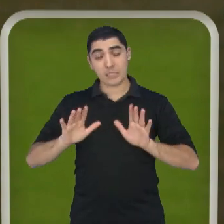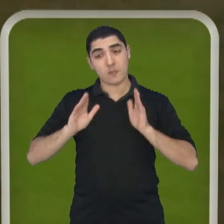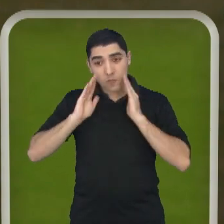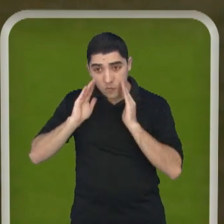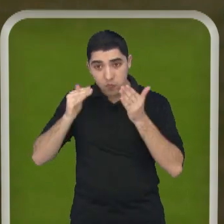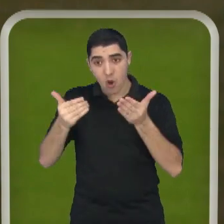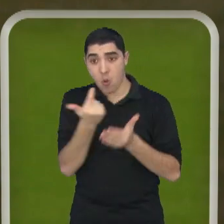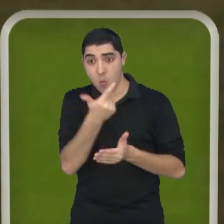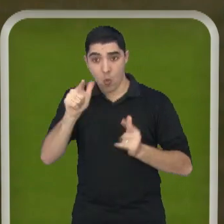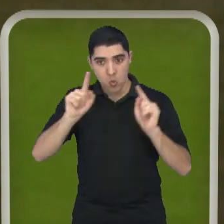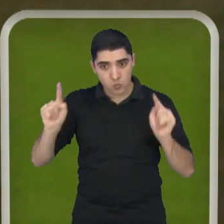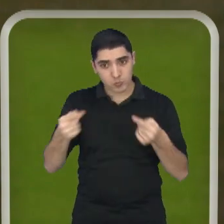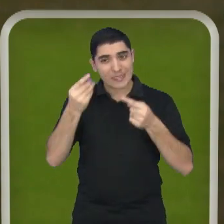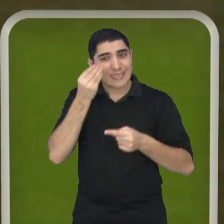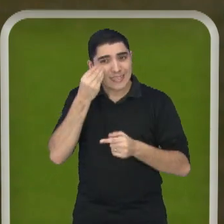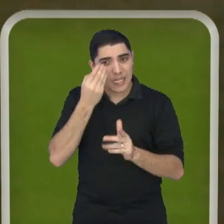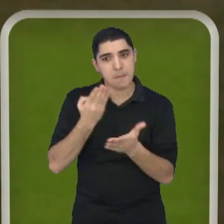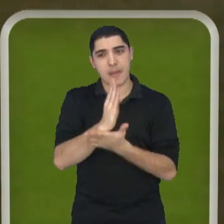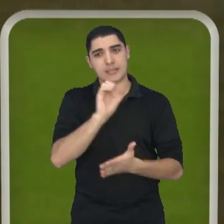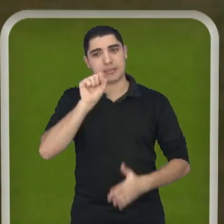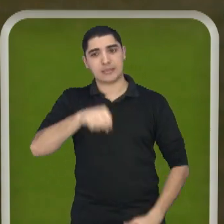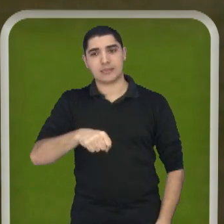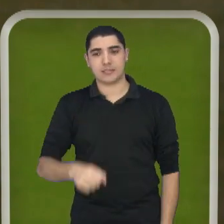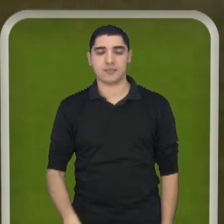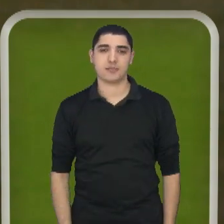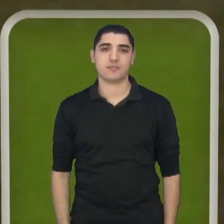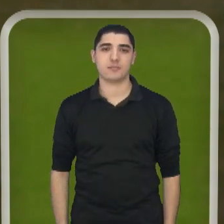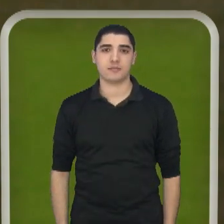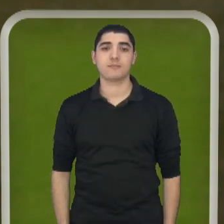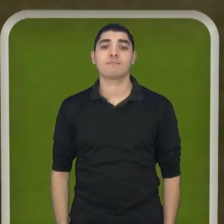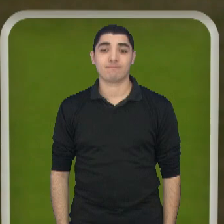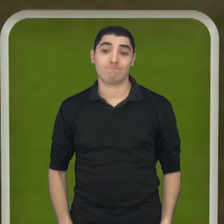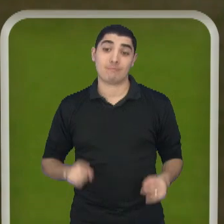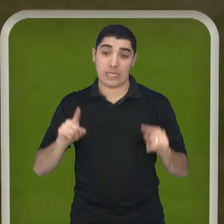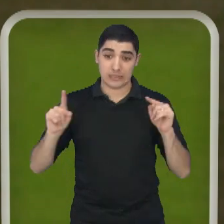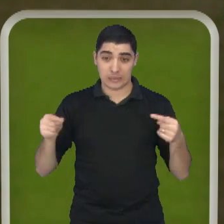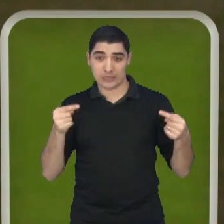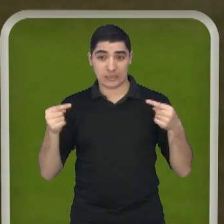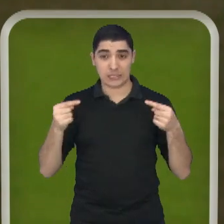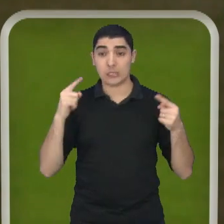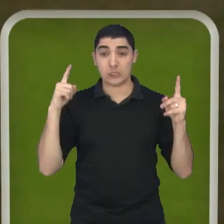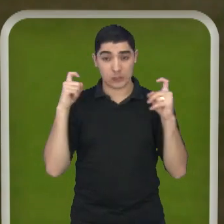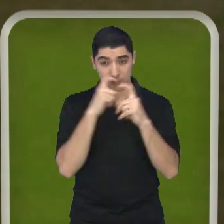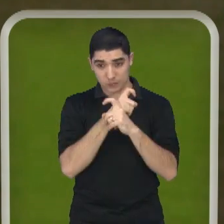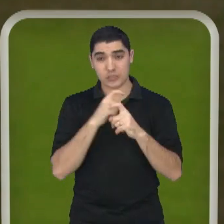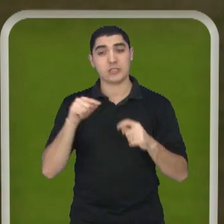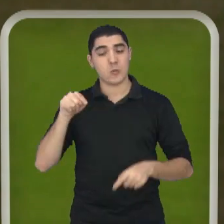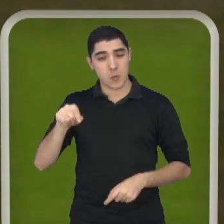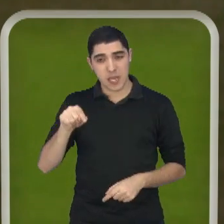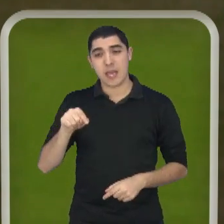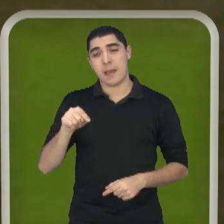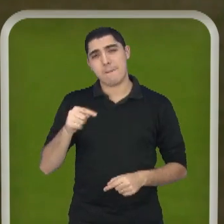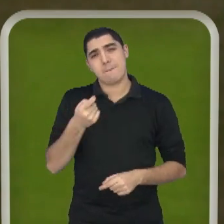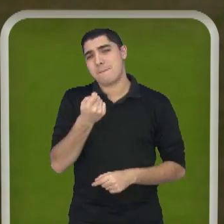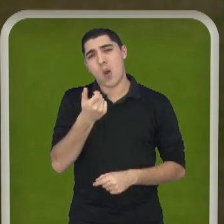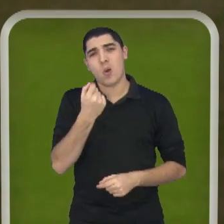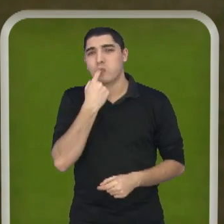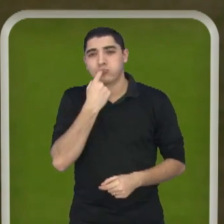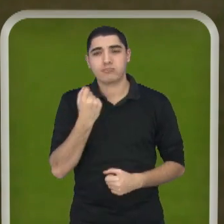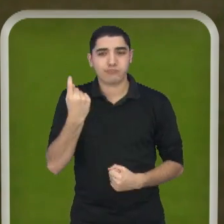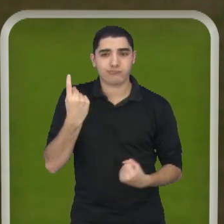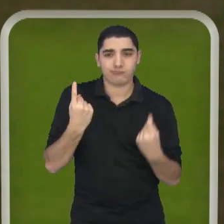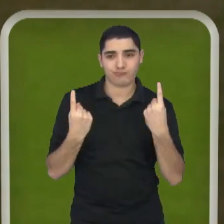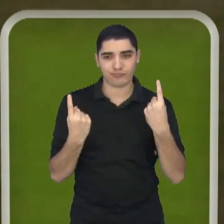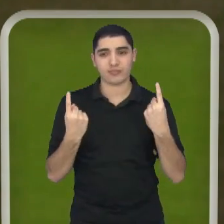jogos para conseguir a classificação. E clássicos é geralmente assim truncado, né? De poucos gols,